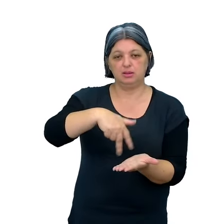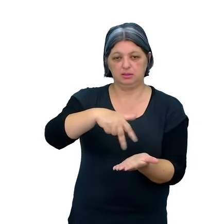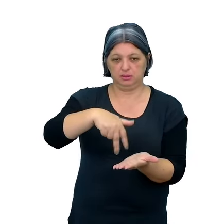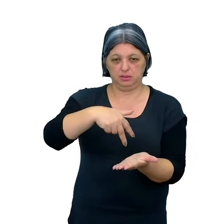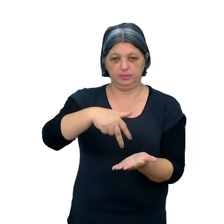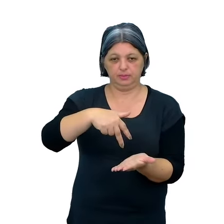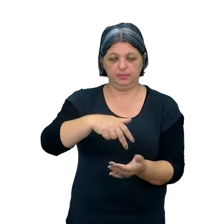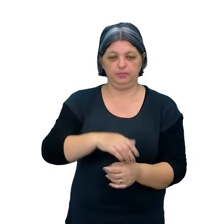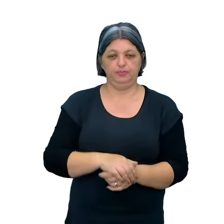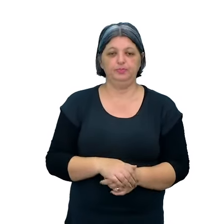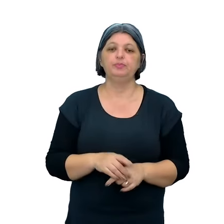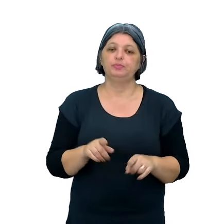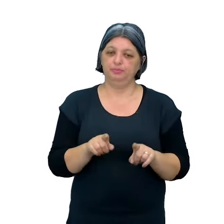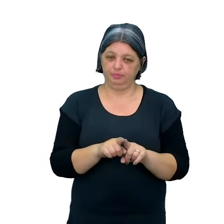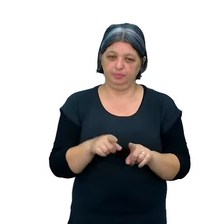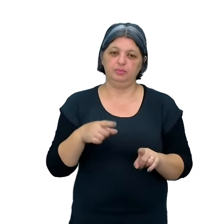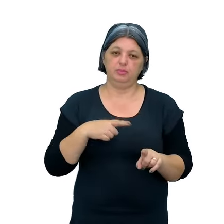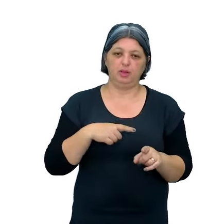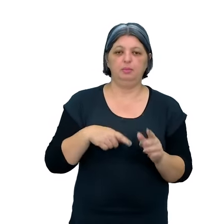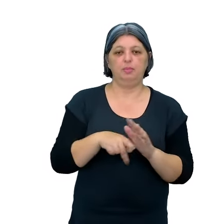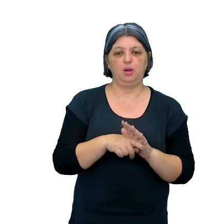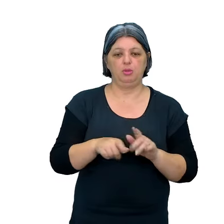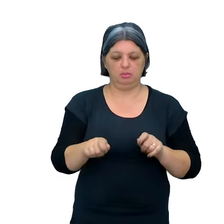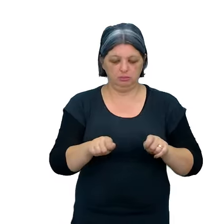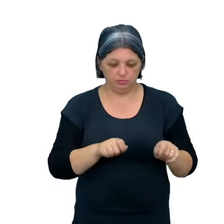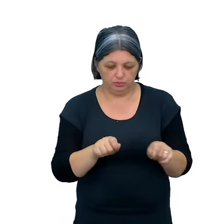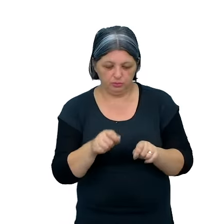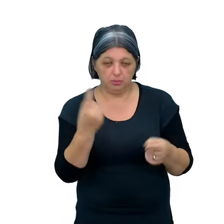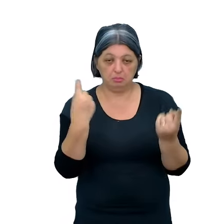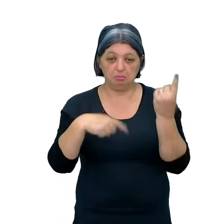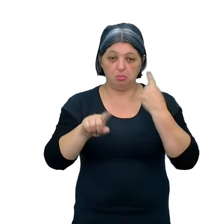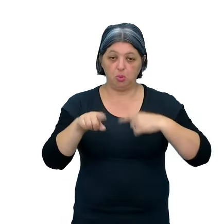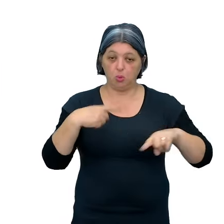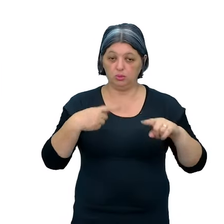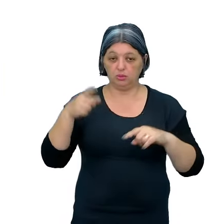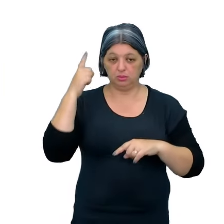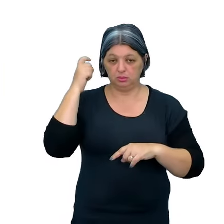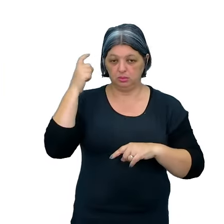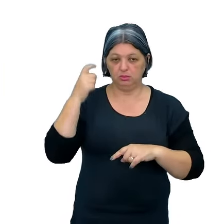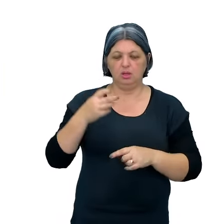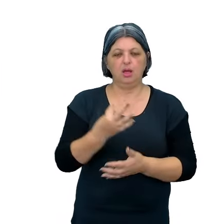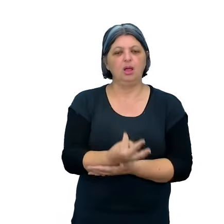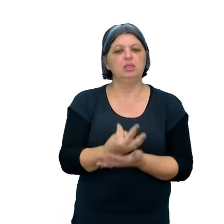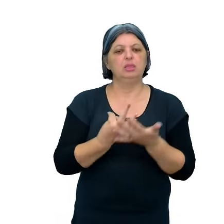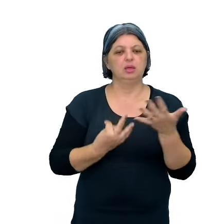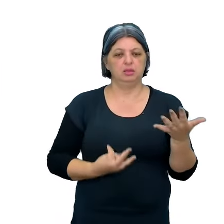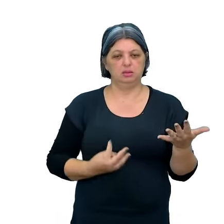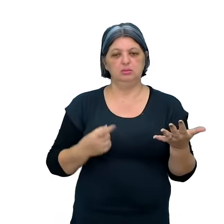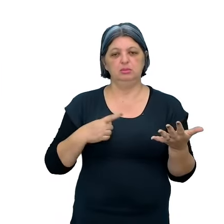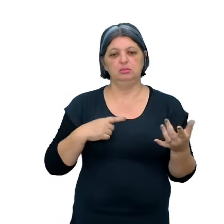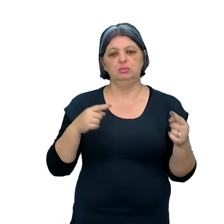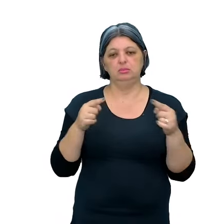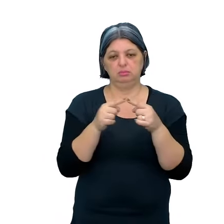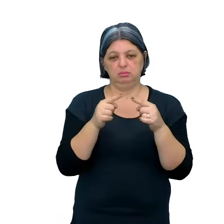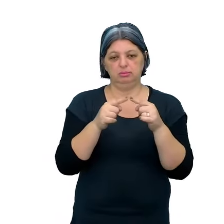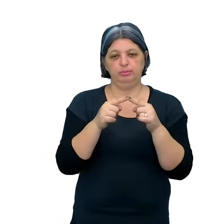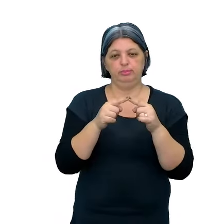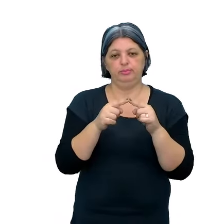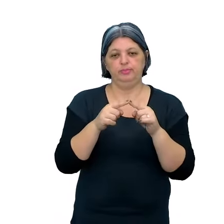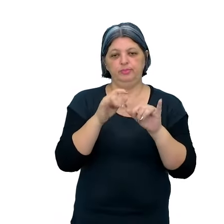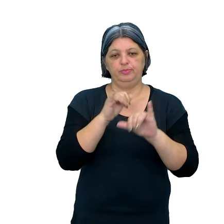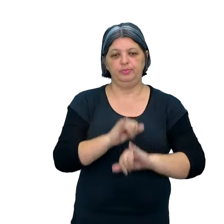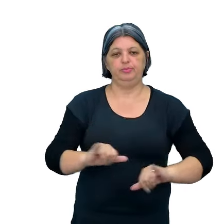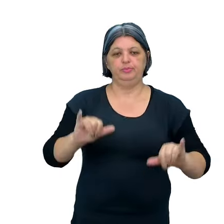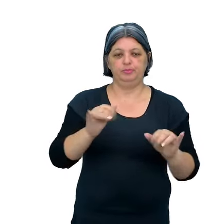com sons também, né, sonoplastias, músicas. A palavra texto se estendeu a esses enunciados